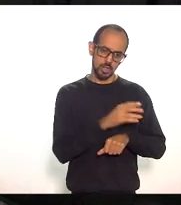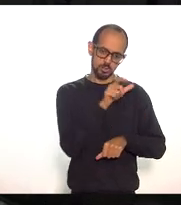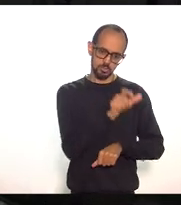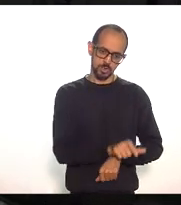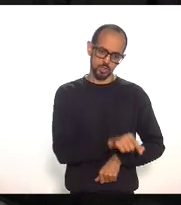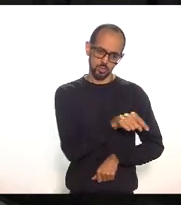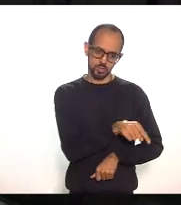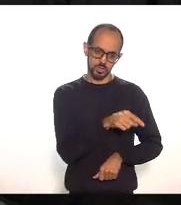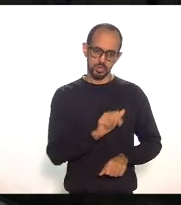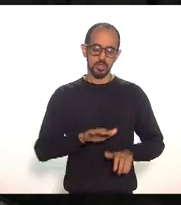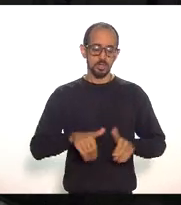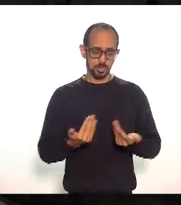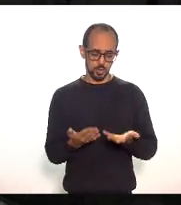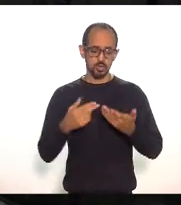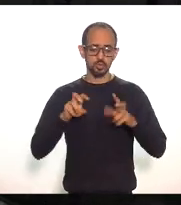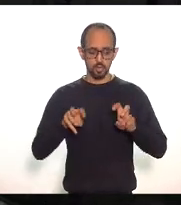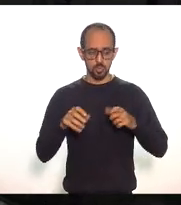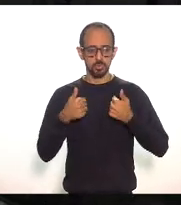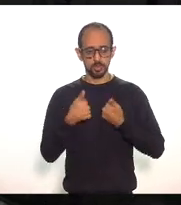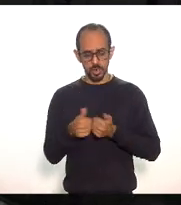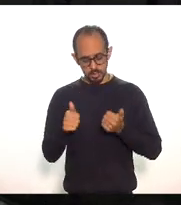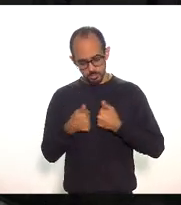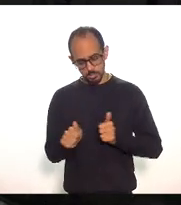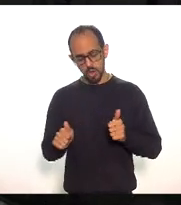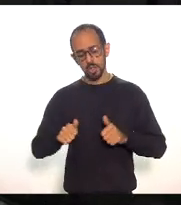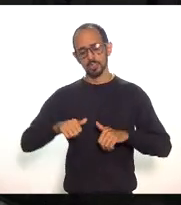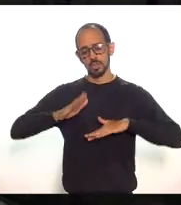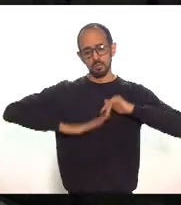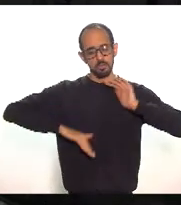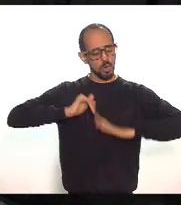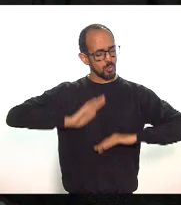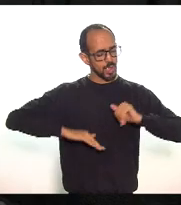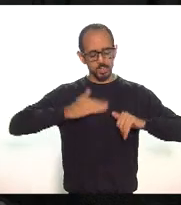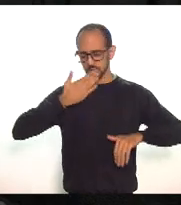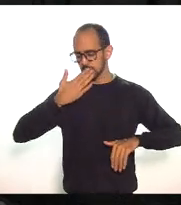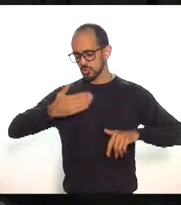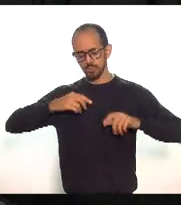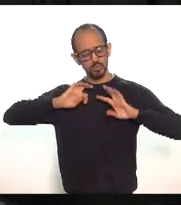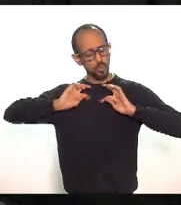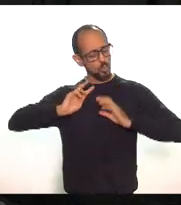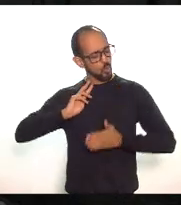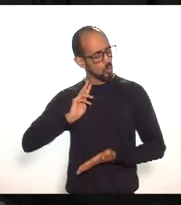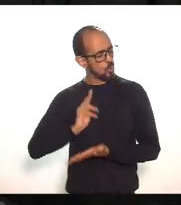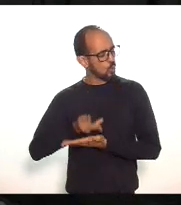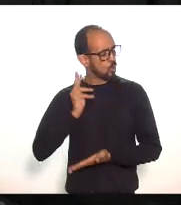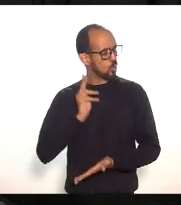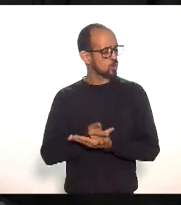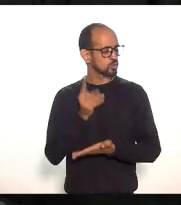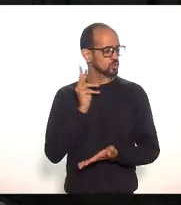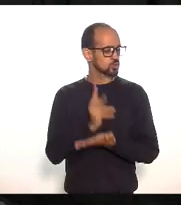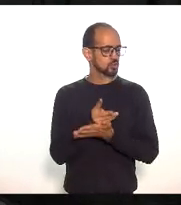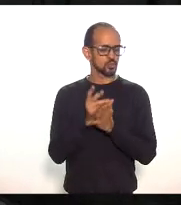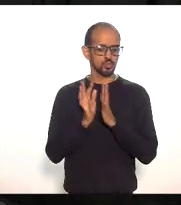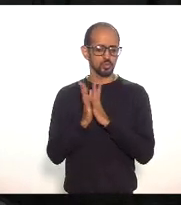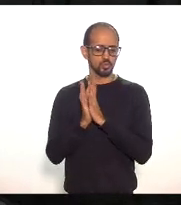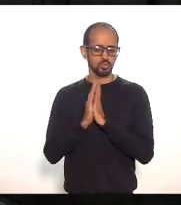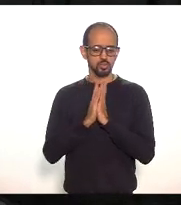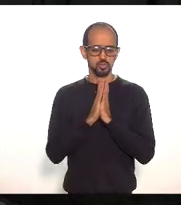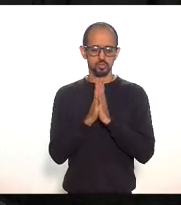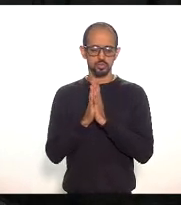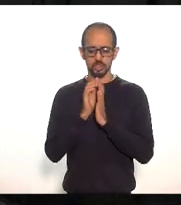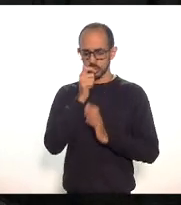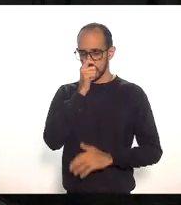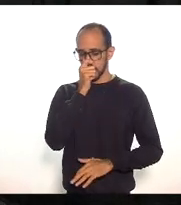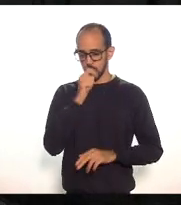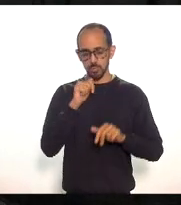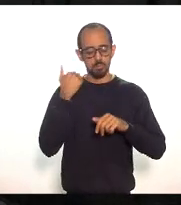com relação aos transportes, seja em qual for o modal, continuam lotados e com muitas aglomerações. Os bancos